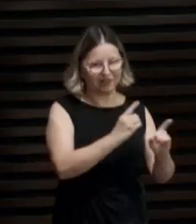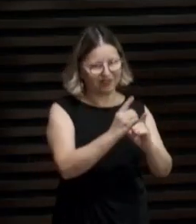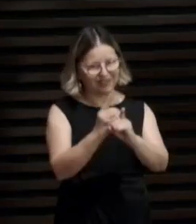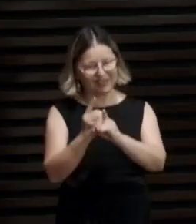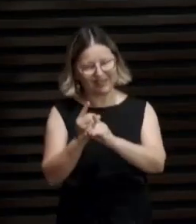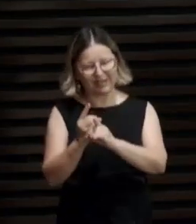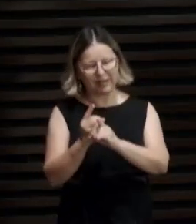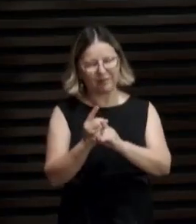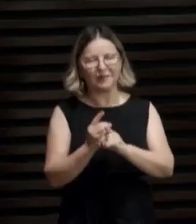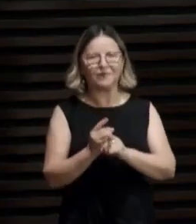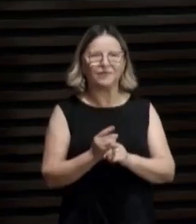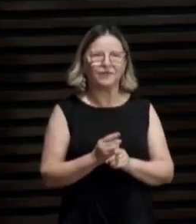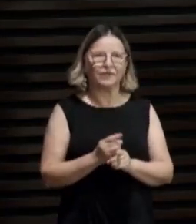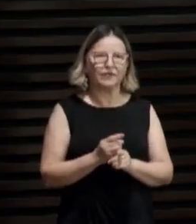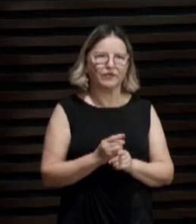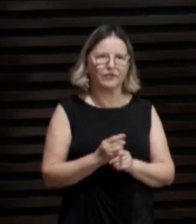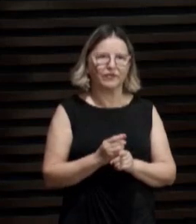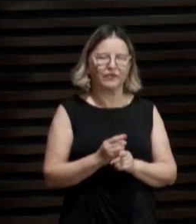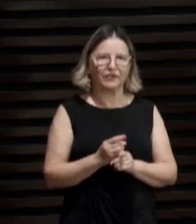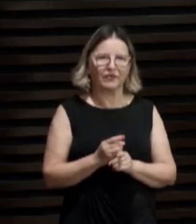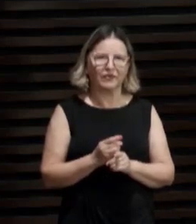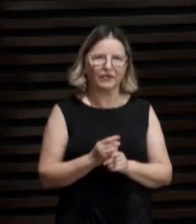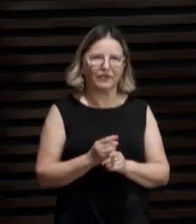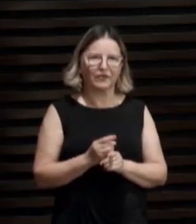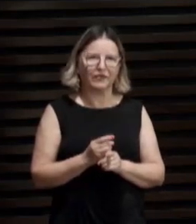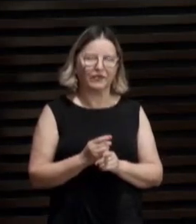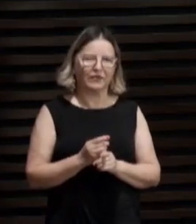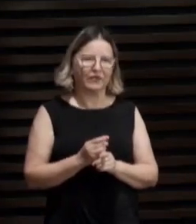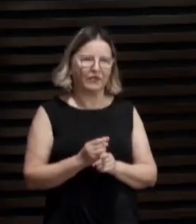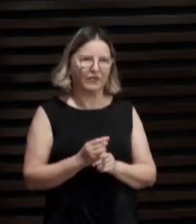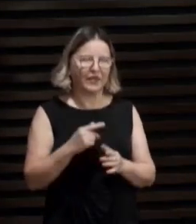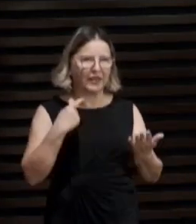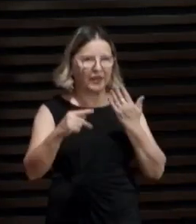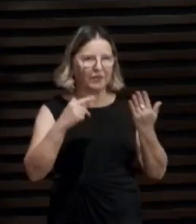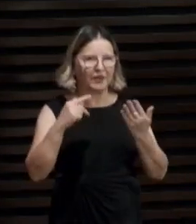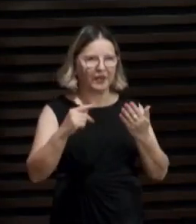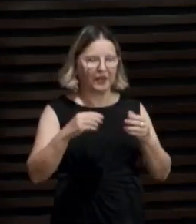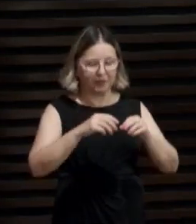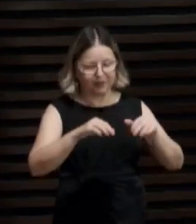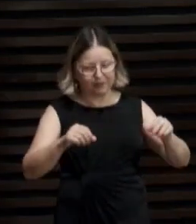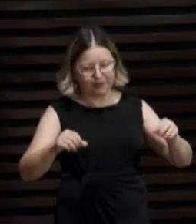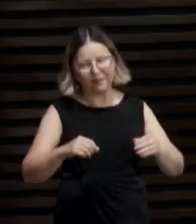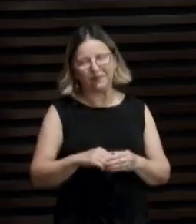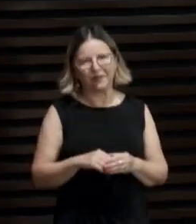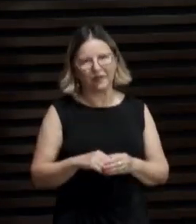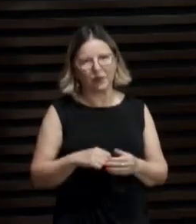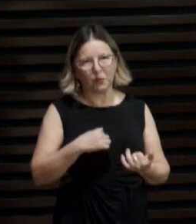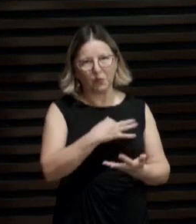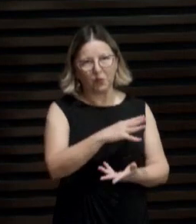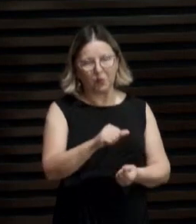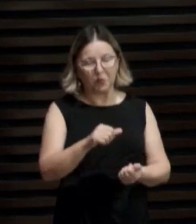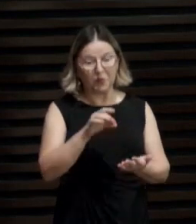na sua parábola do semeador que o mundo é inimigo das